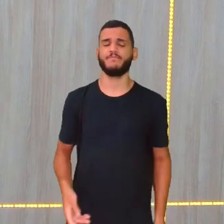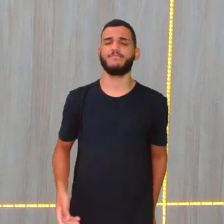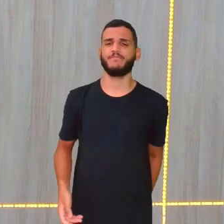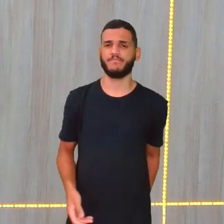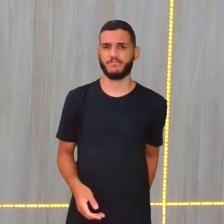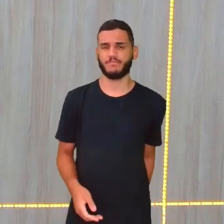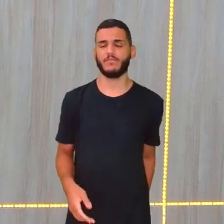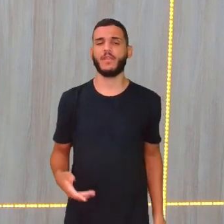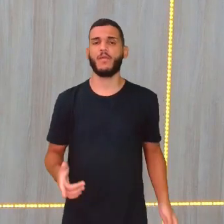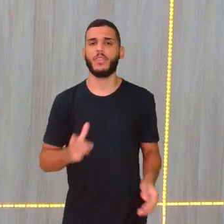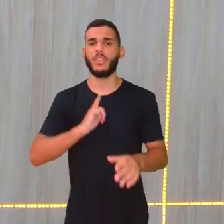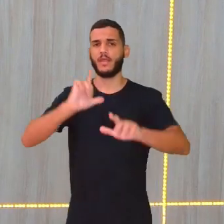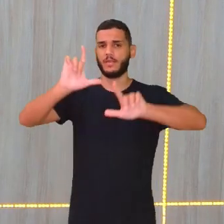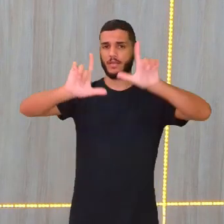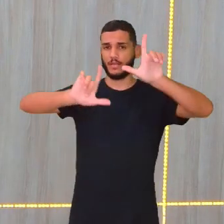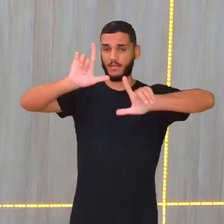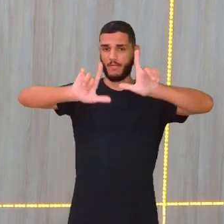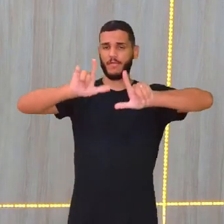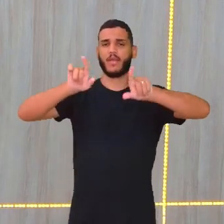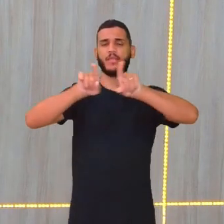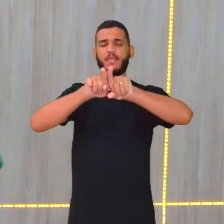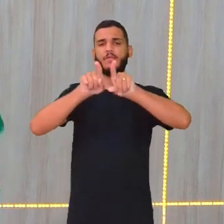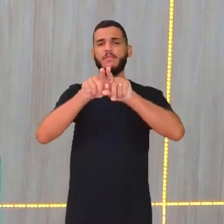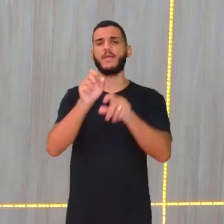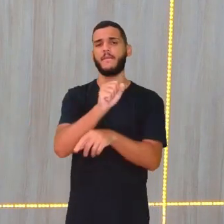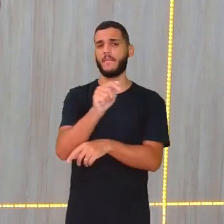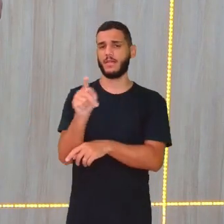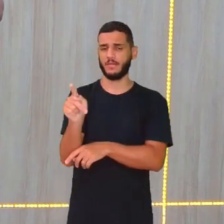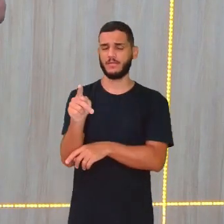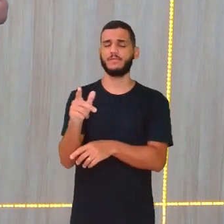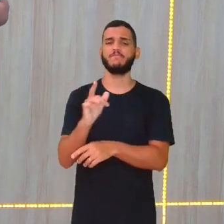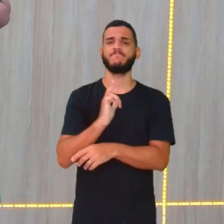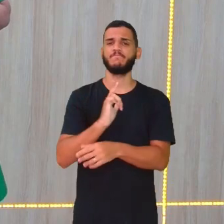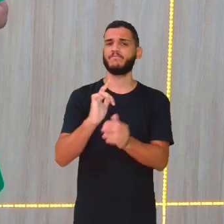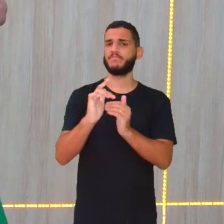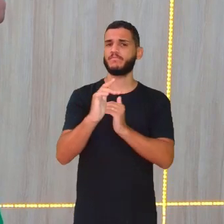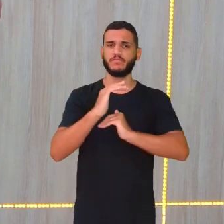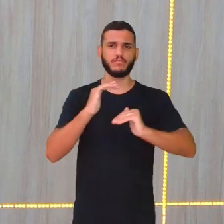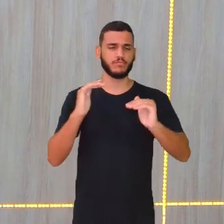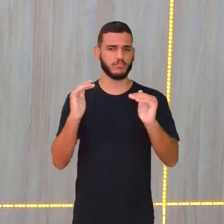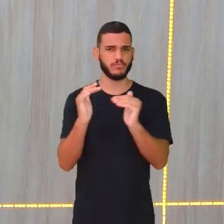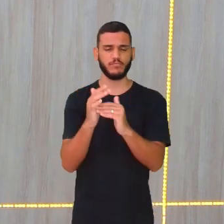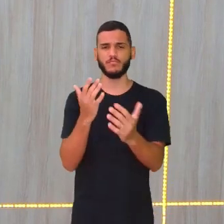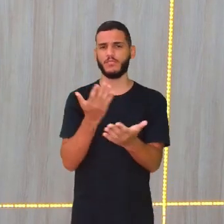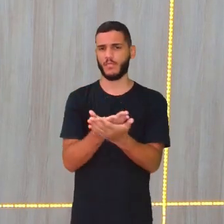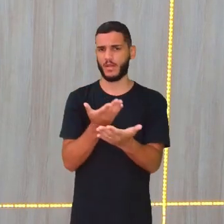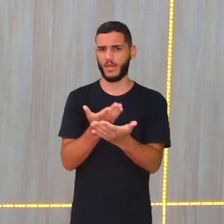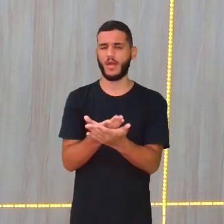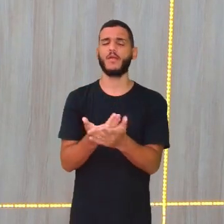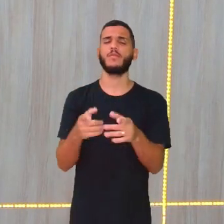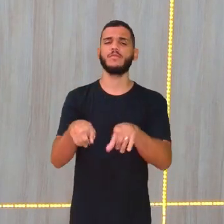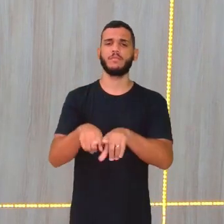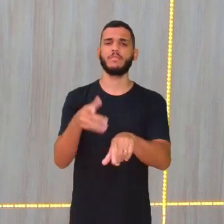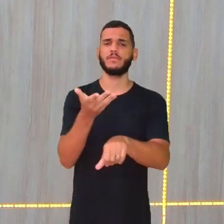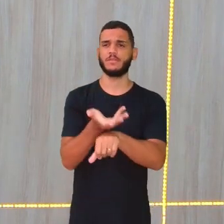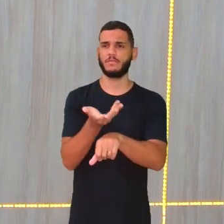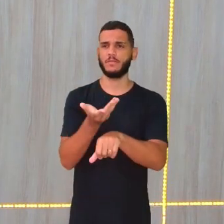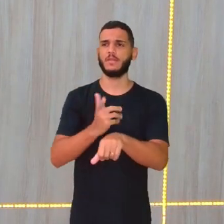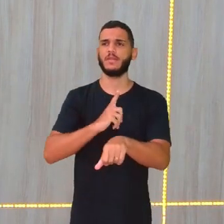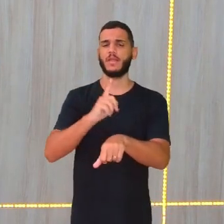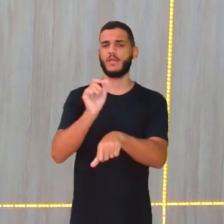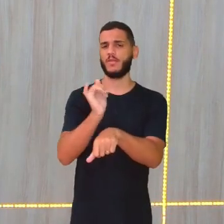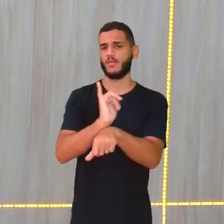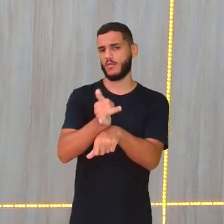questão da aula na TV e da questão do aplicativo, todas as nossas aulas e as aulas de todas as disciplinas estão lá no